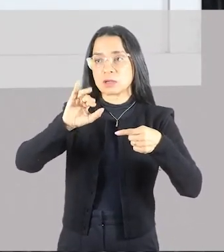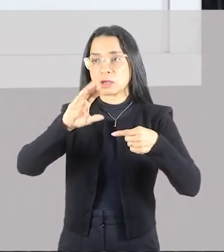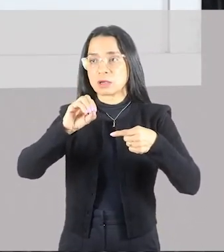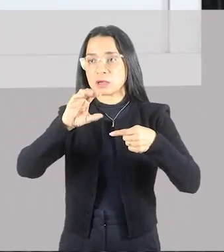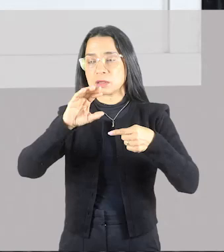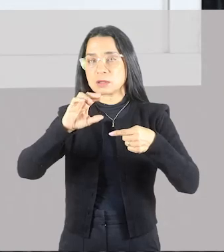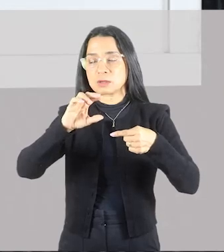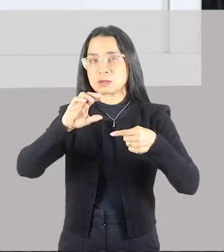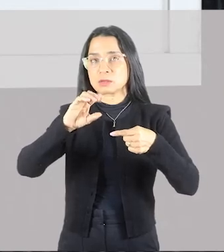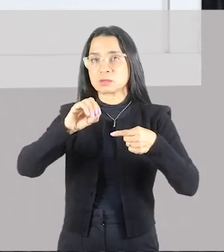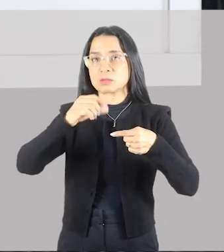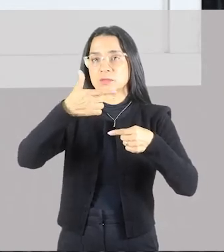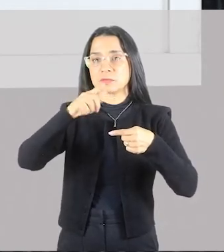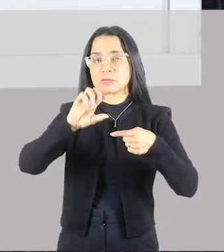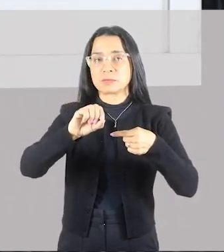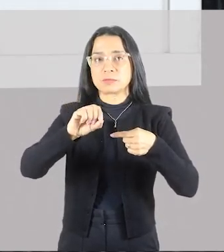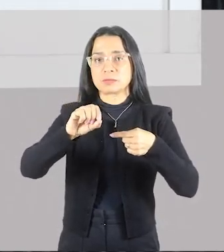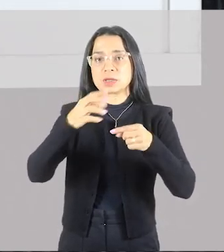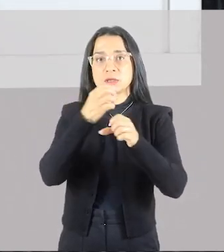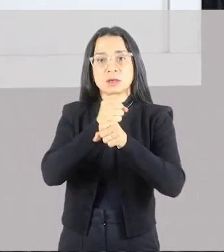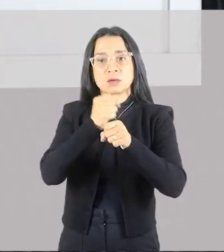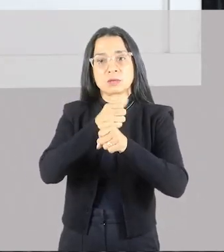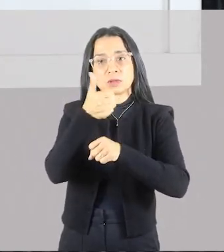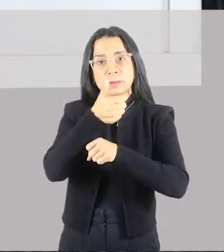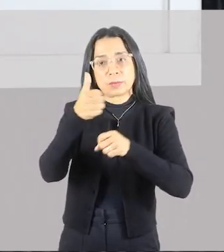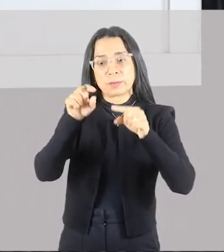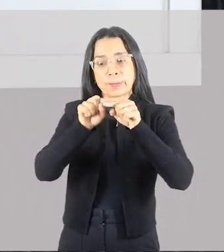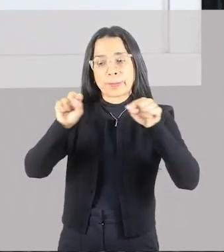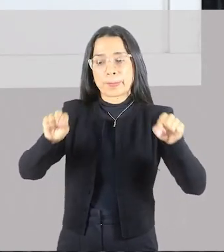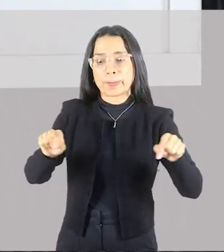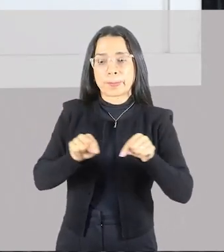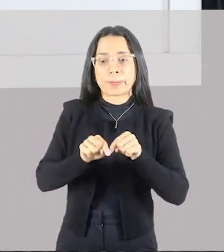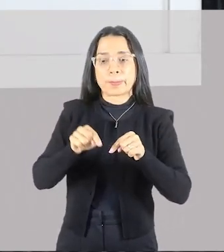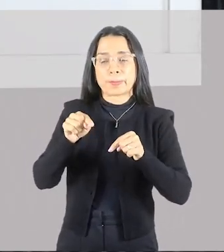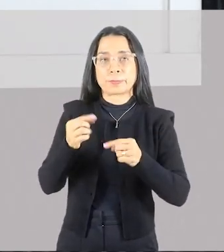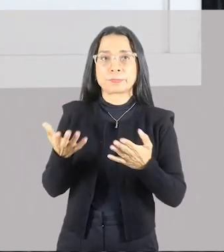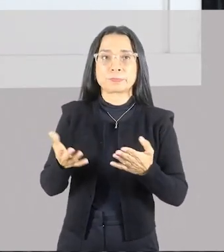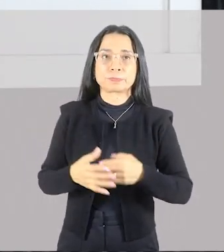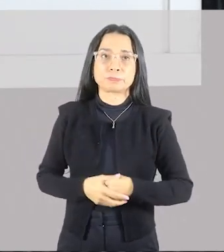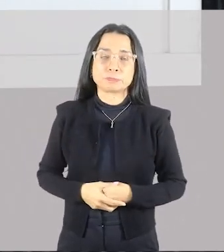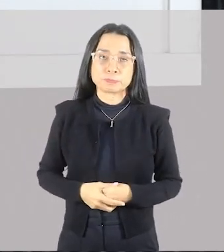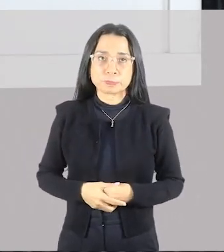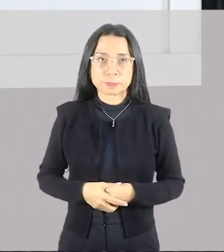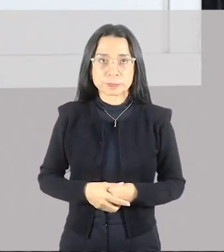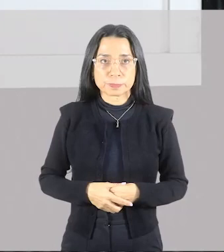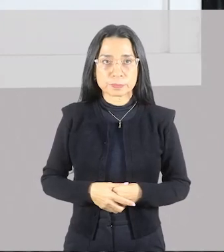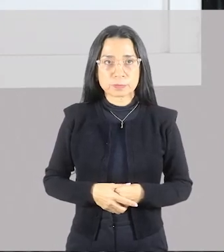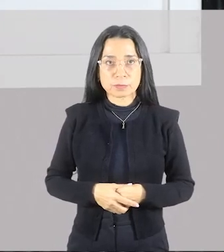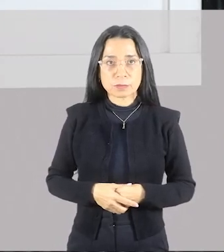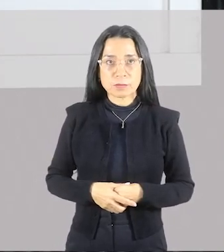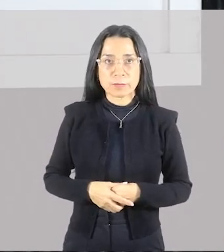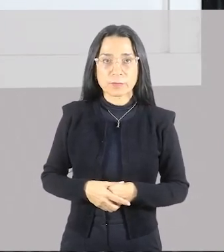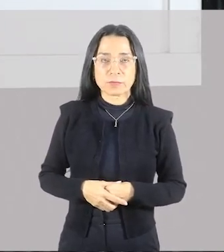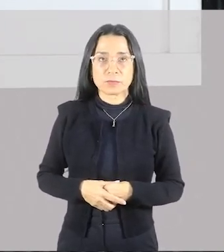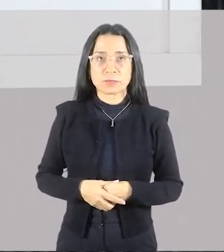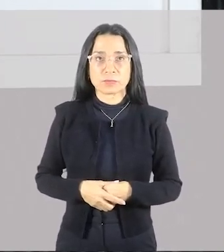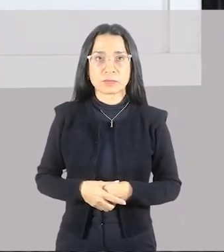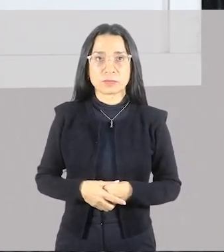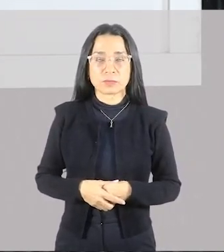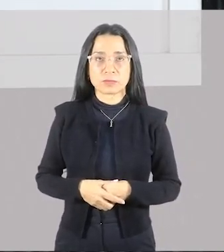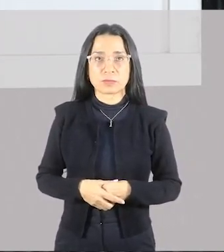20. Então, vamos calcular primeiro a área do quadrado, que é mais fácil. A área do quadrado é o